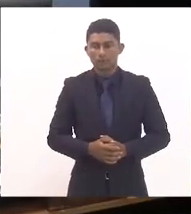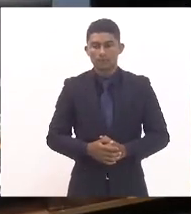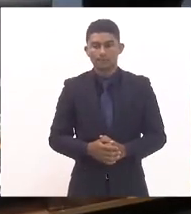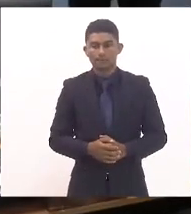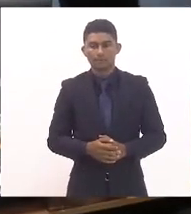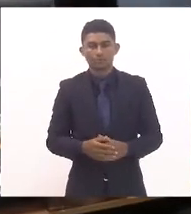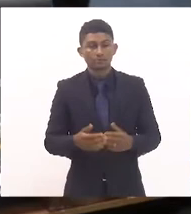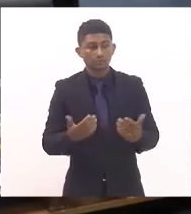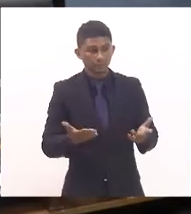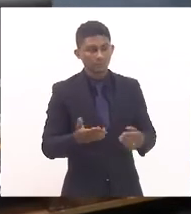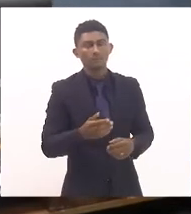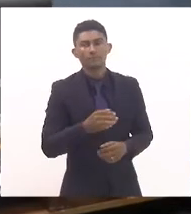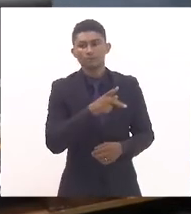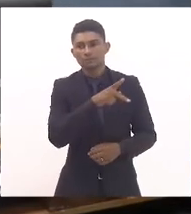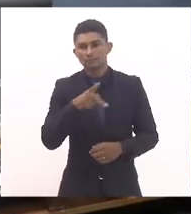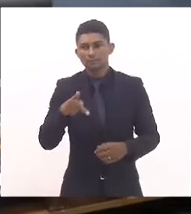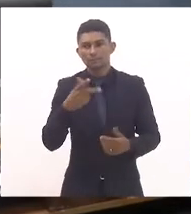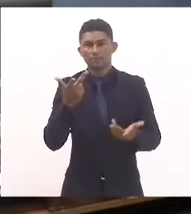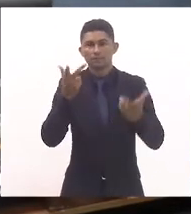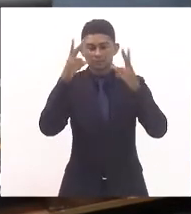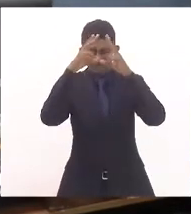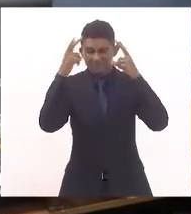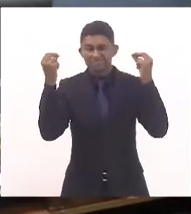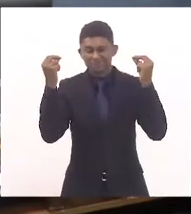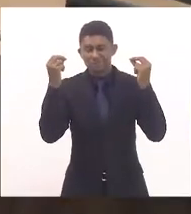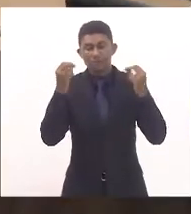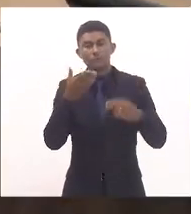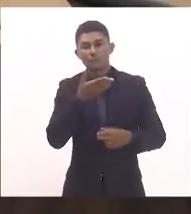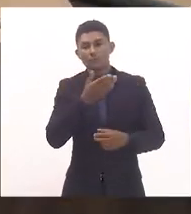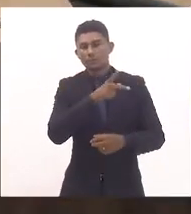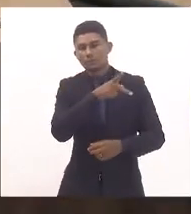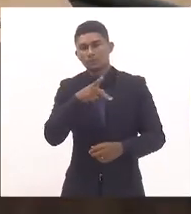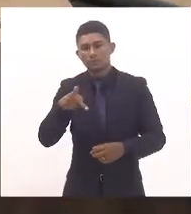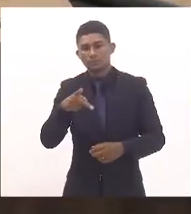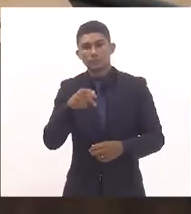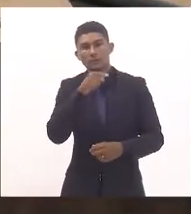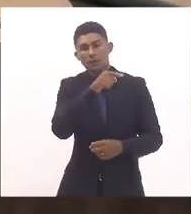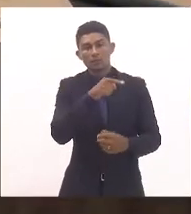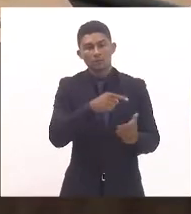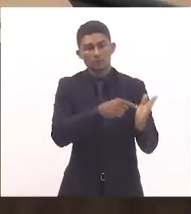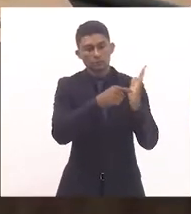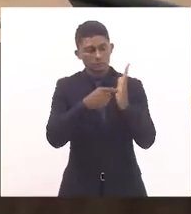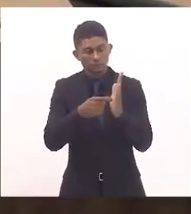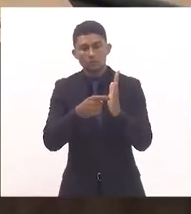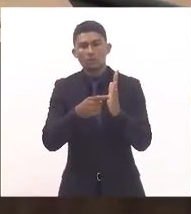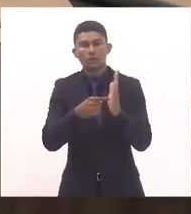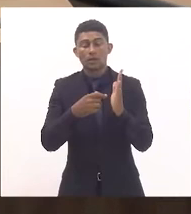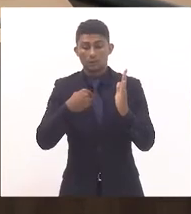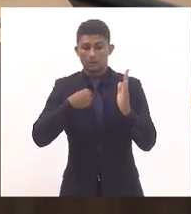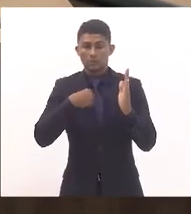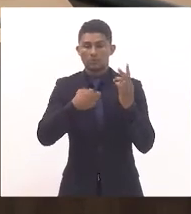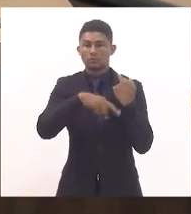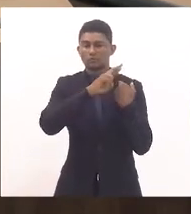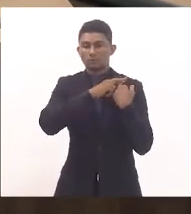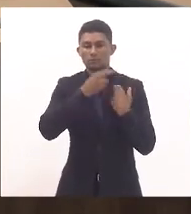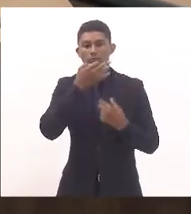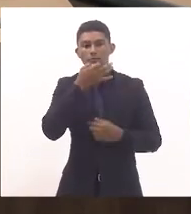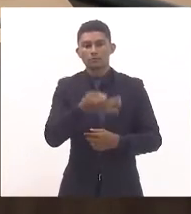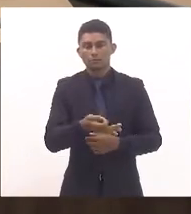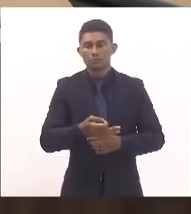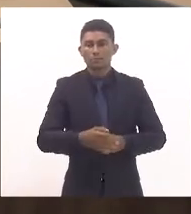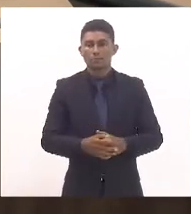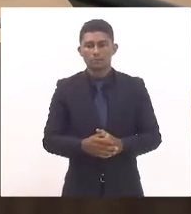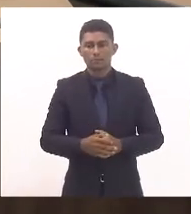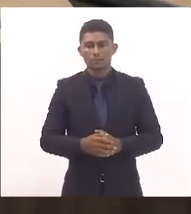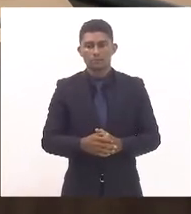Senhor presidente, a deputada enfermeira Rejane, presidente da comissão, ela deixou aqui a minha responsabilidade de dar o parecer.